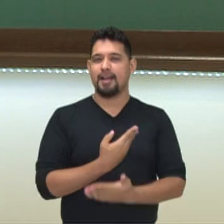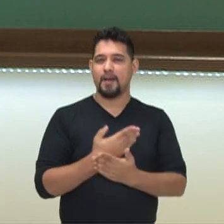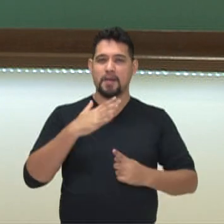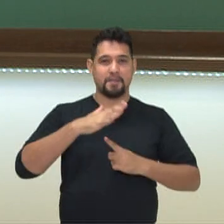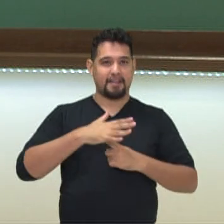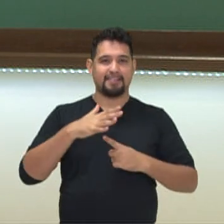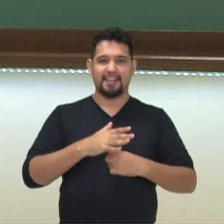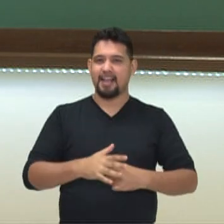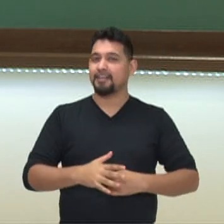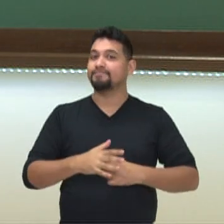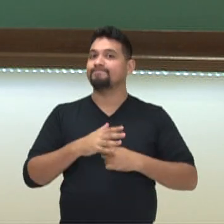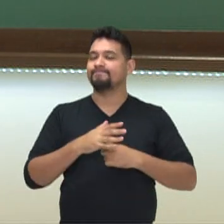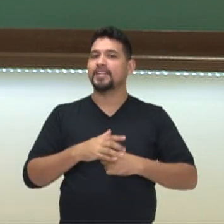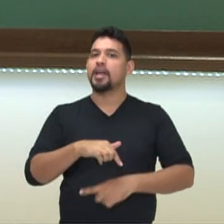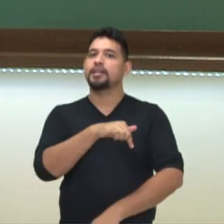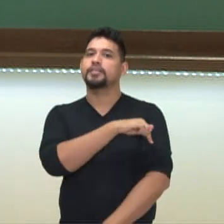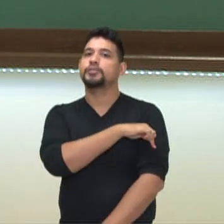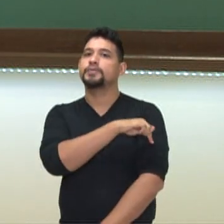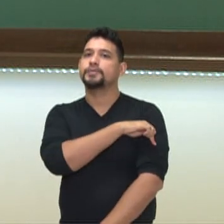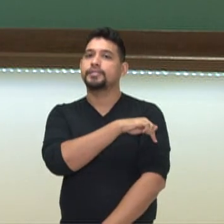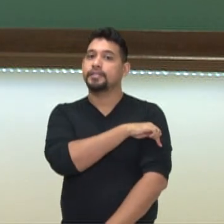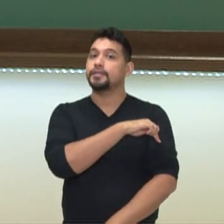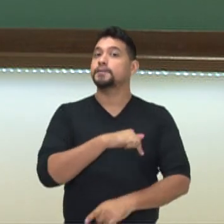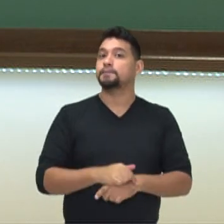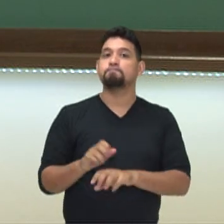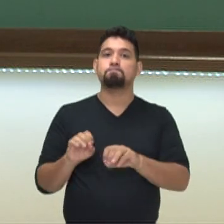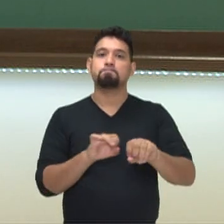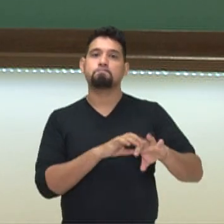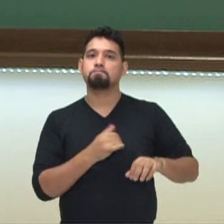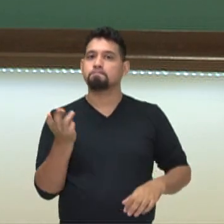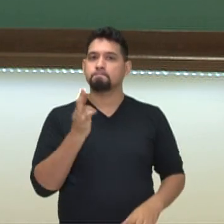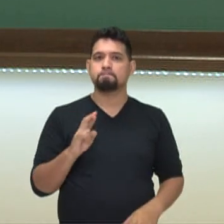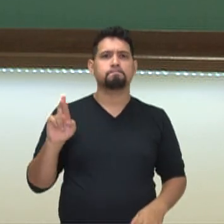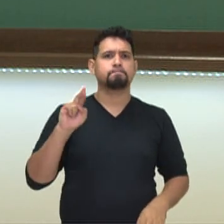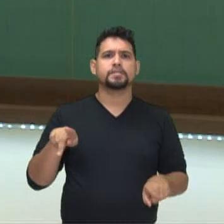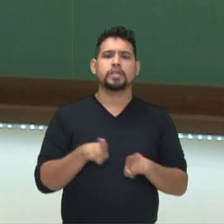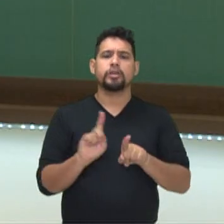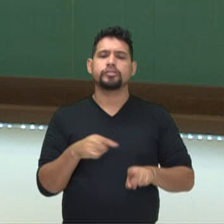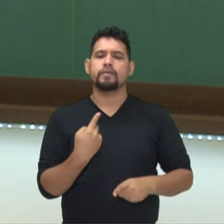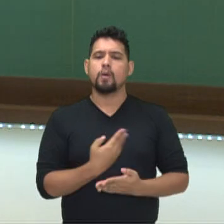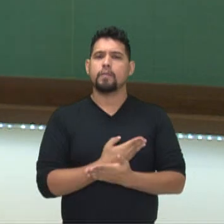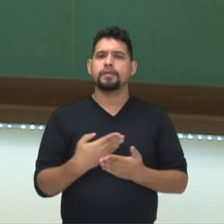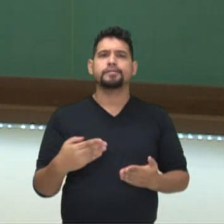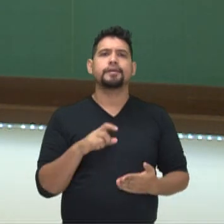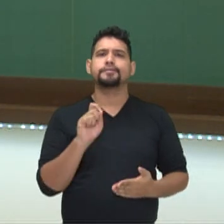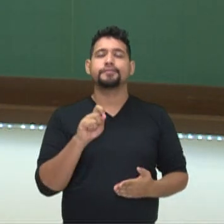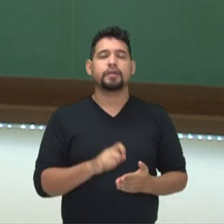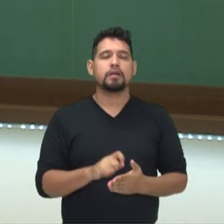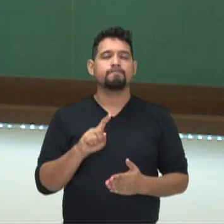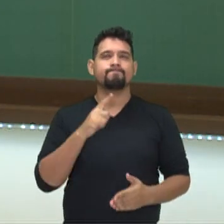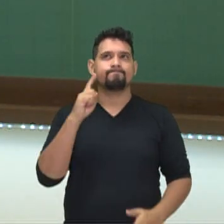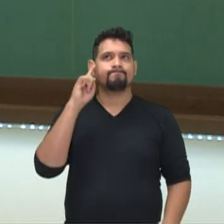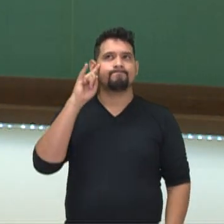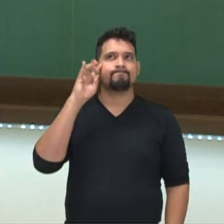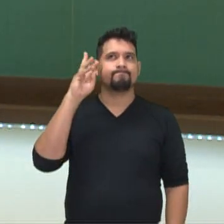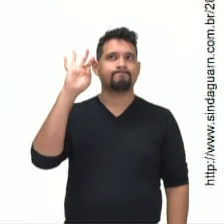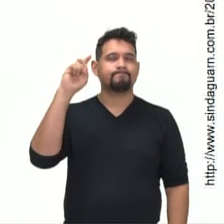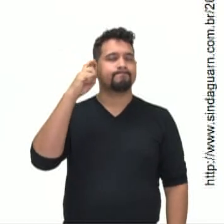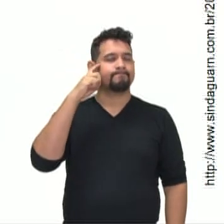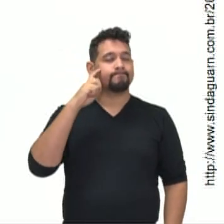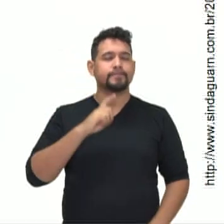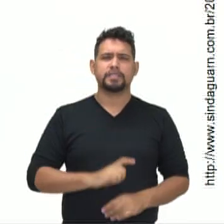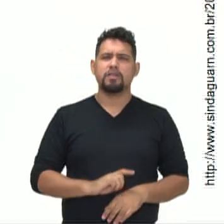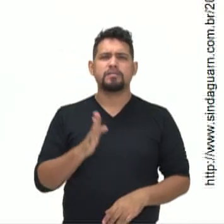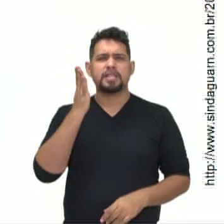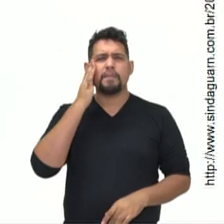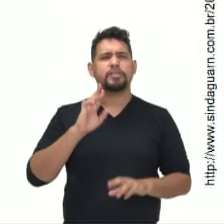Paraná, 7º ano ensino religioso. E vamos começar aqui com uma reflexão. Você sabe